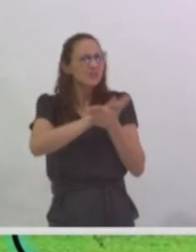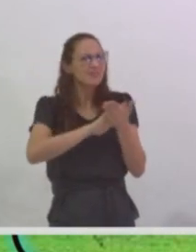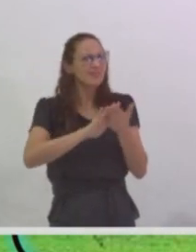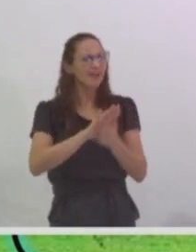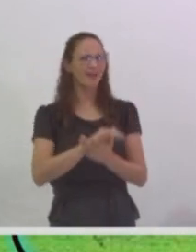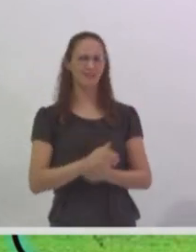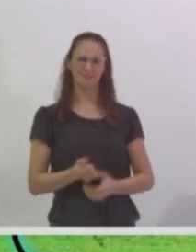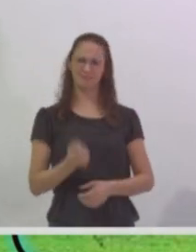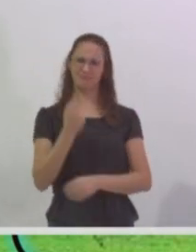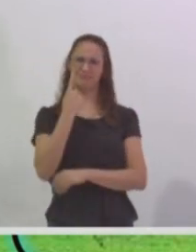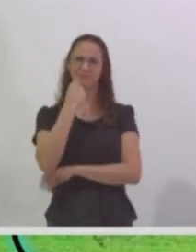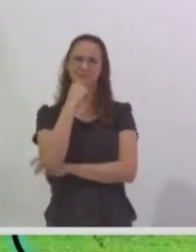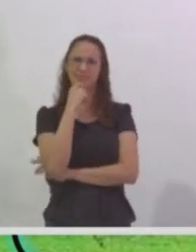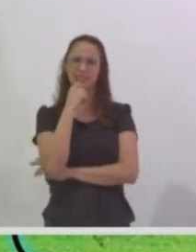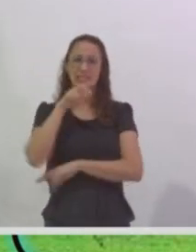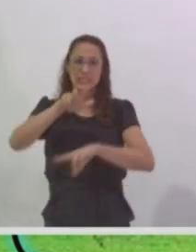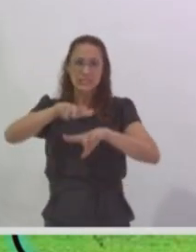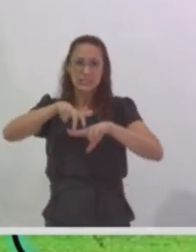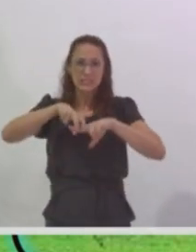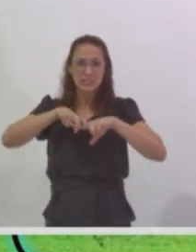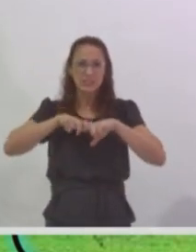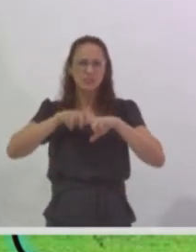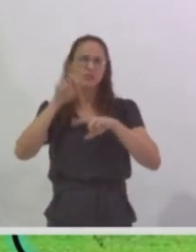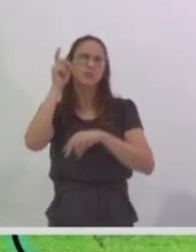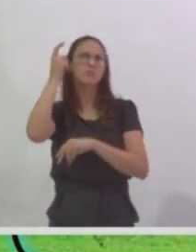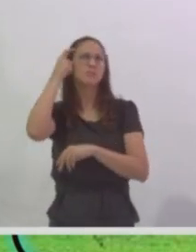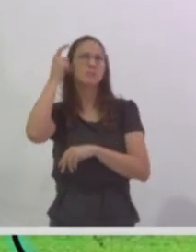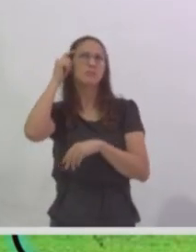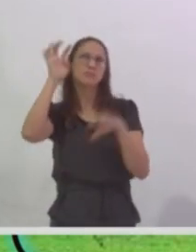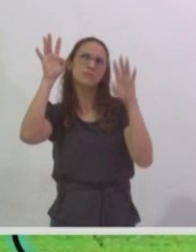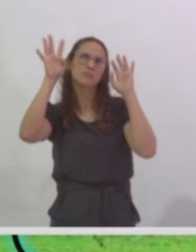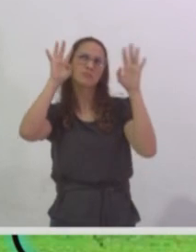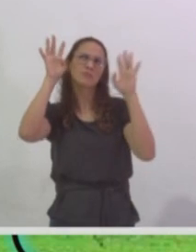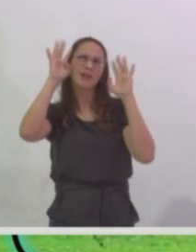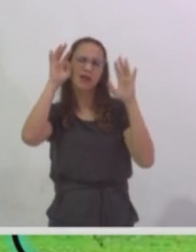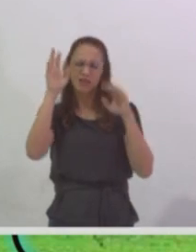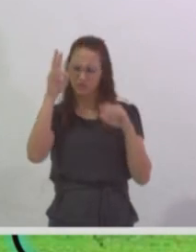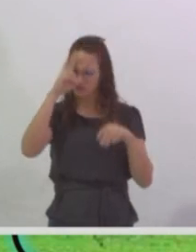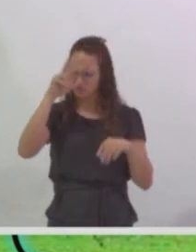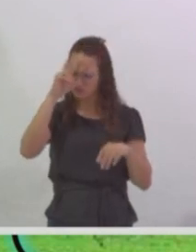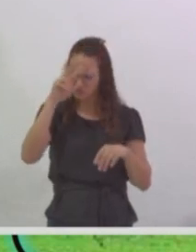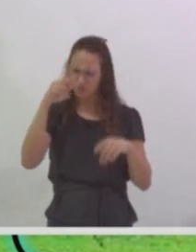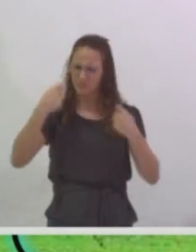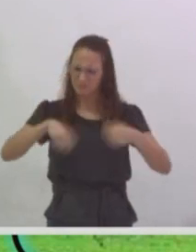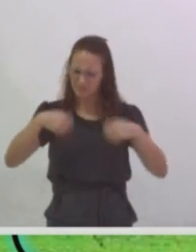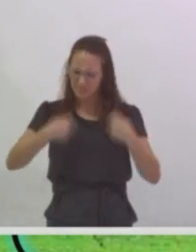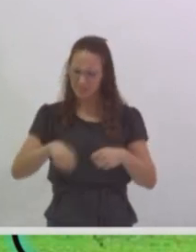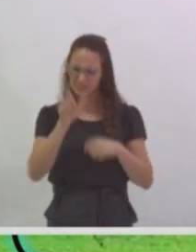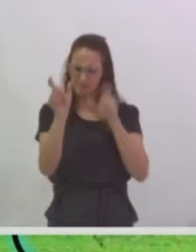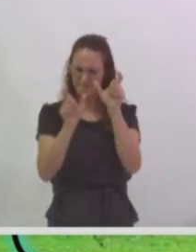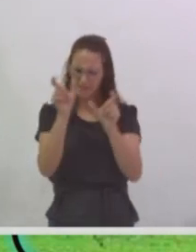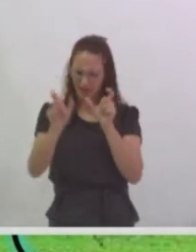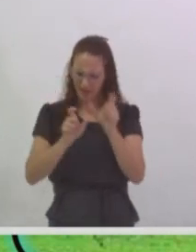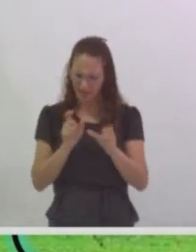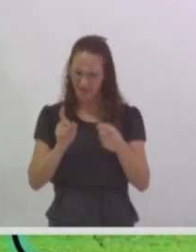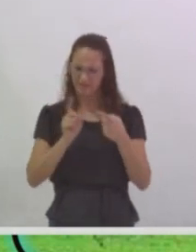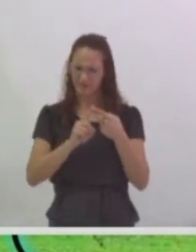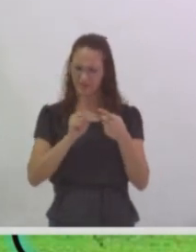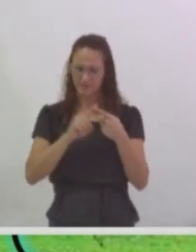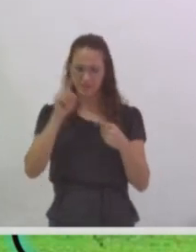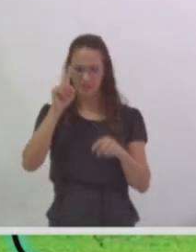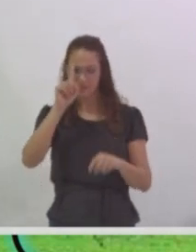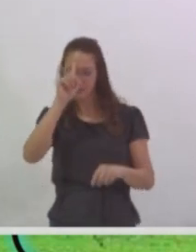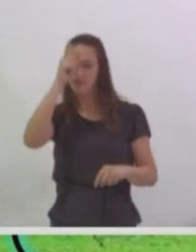que histórias se fazem com palavras, ideias, sonhos e